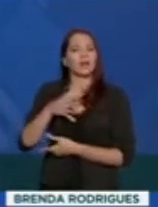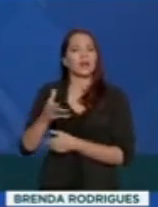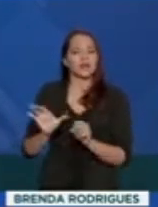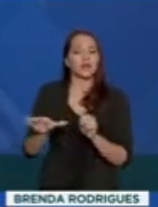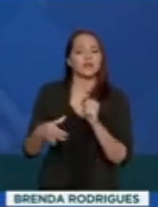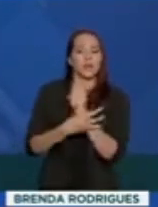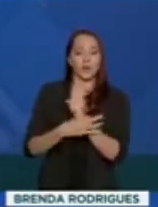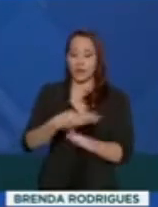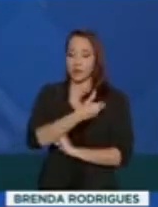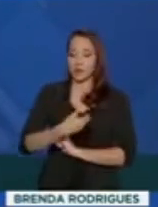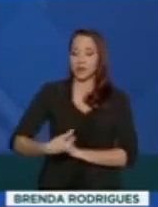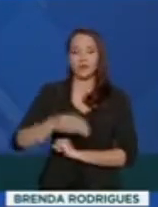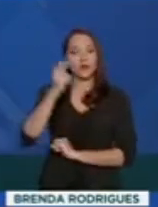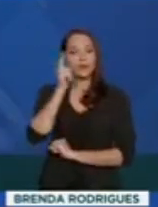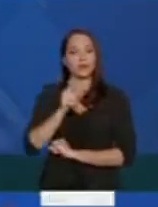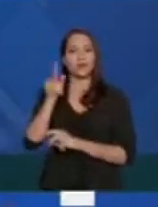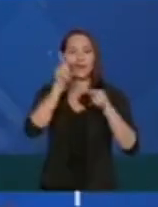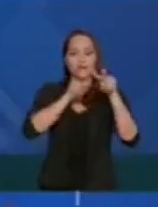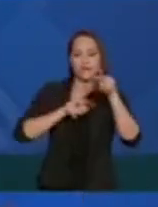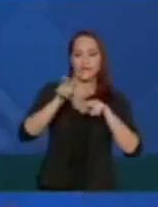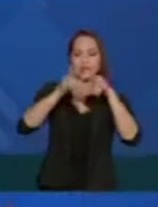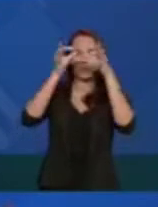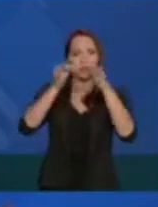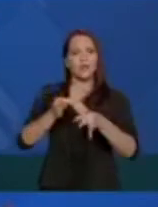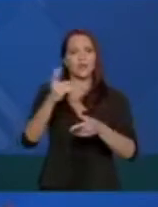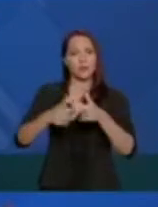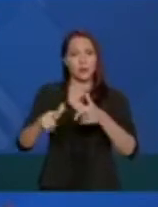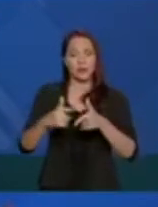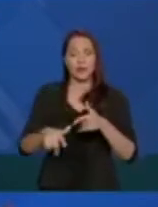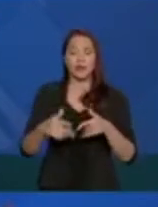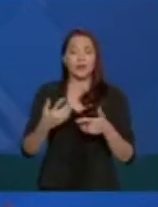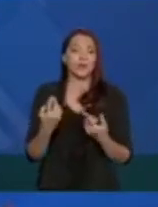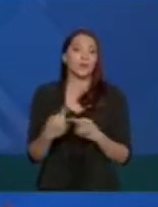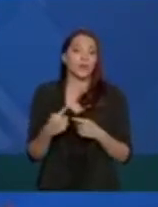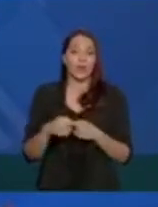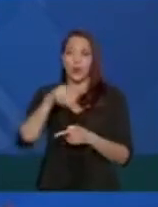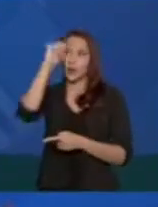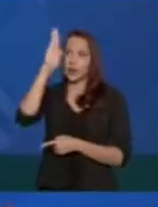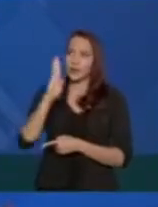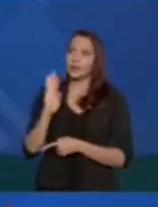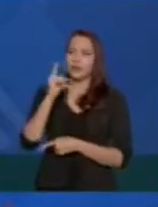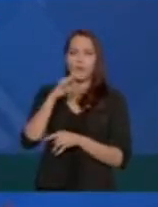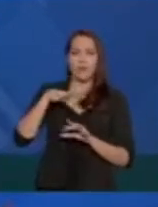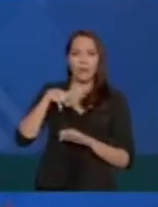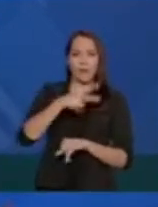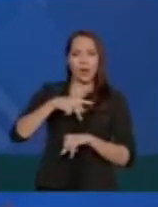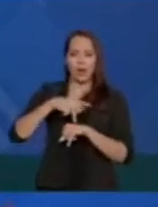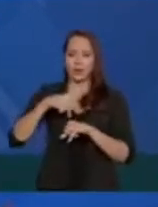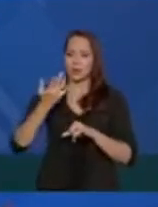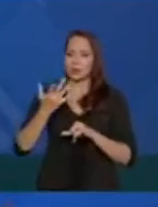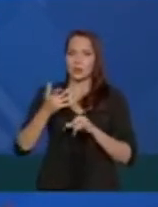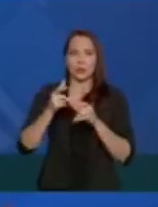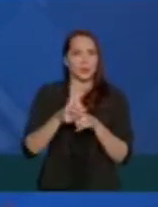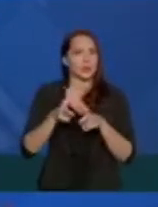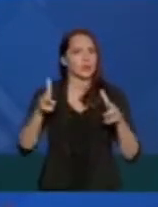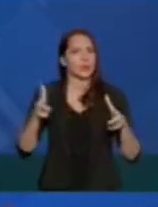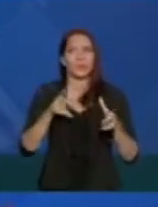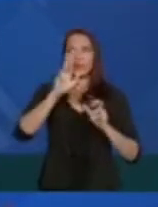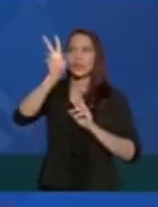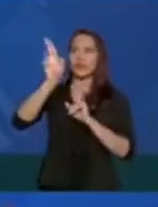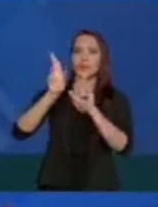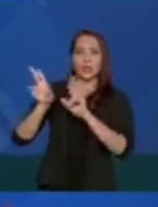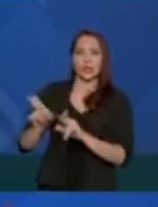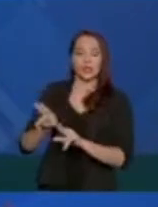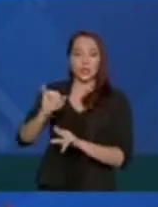pública, que consigam ter uma visão ampla do problema, porque o Brasil é um país continental e as realidades são diversas. Se a gente não